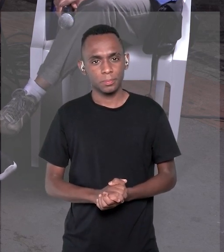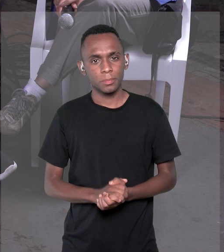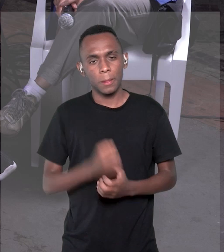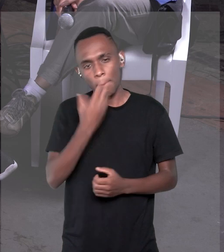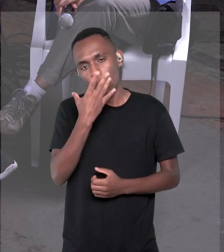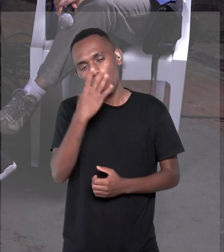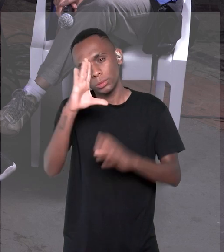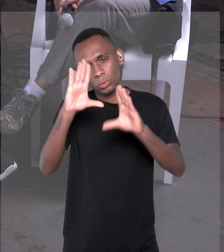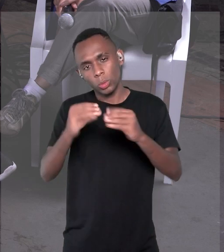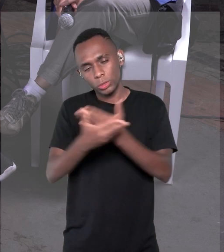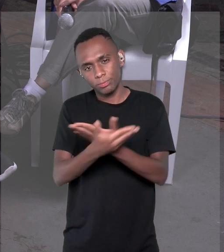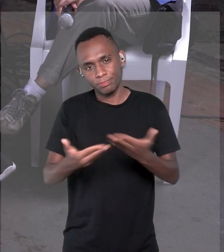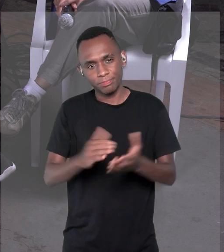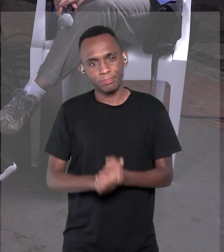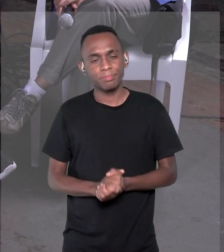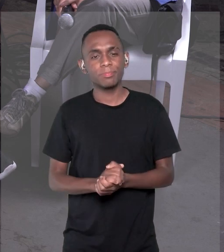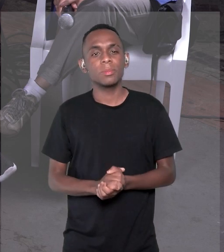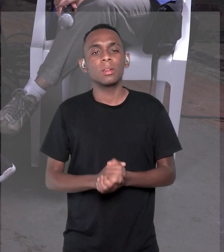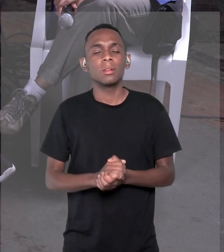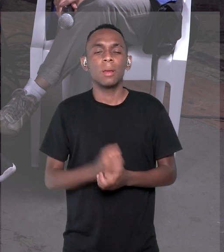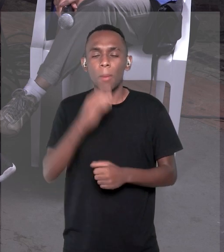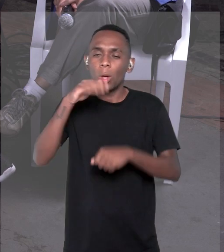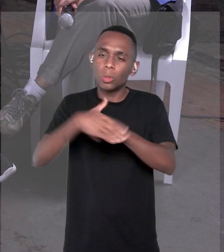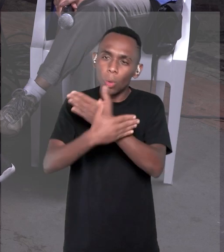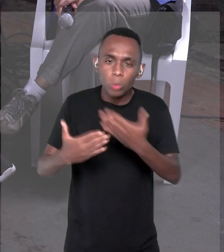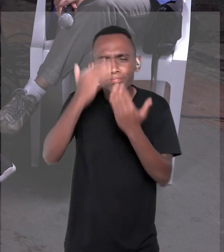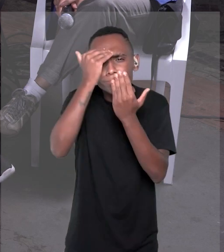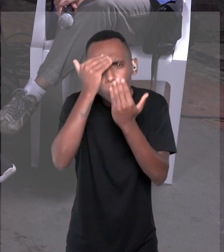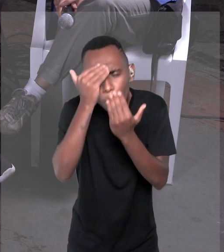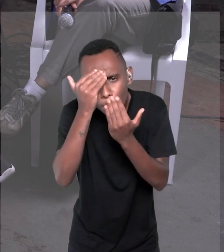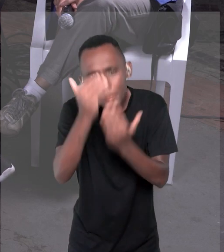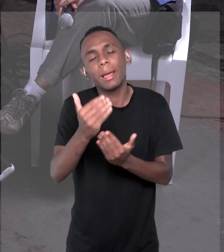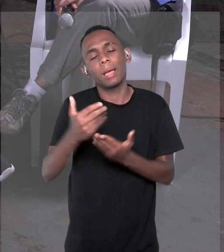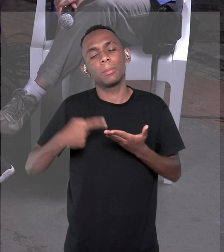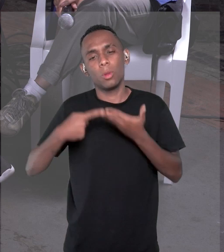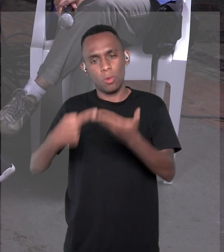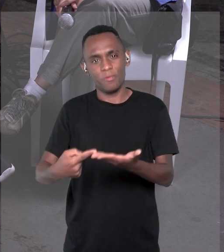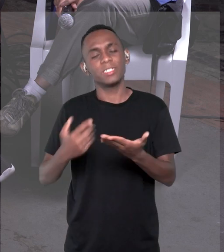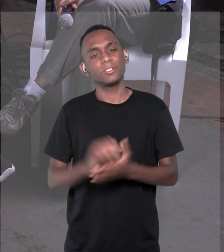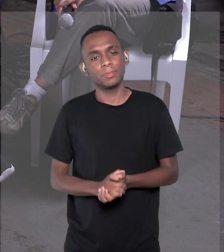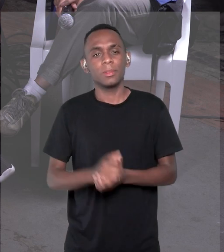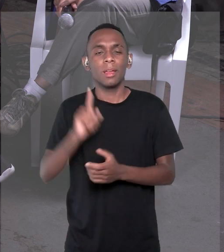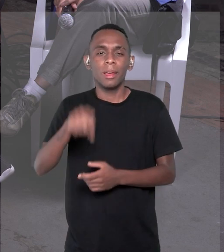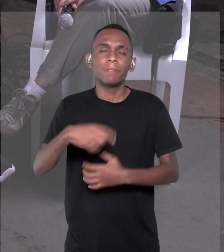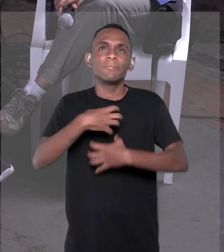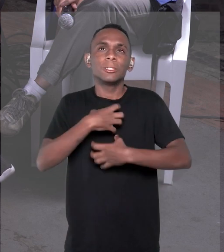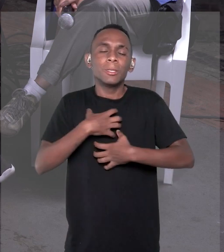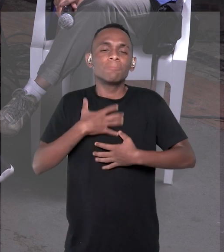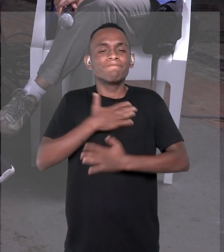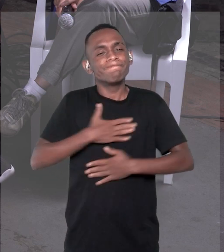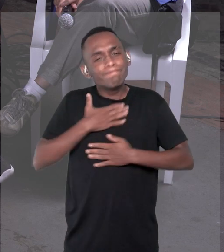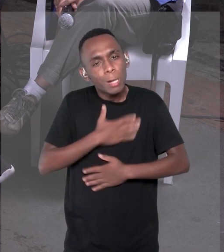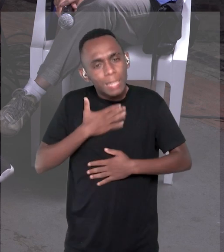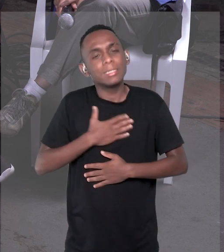seu convite. A convidada é a jornalista e escritora Rosisca Darcy de Oliveira, uma mulher branca de cabelos longos